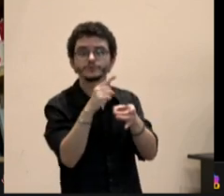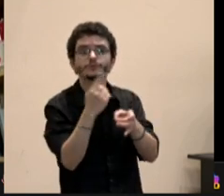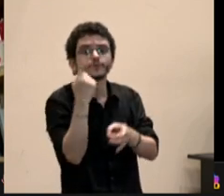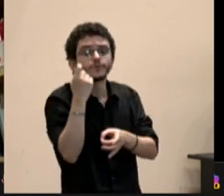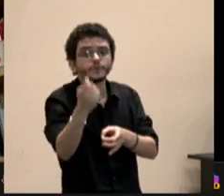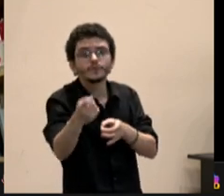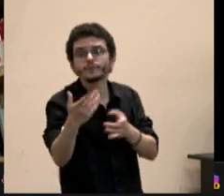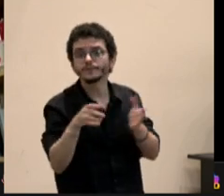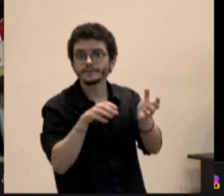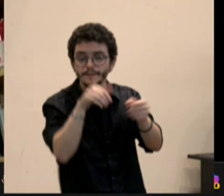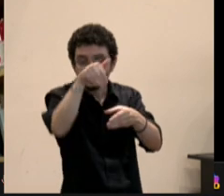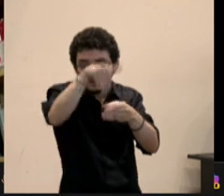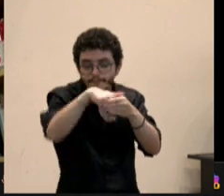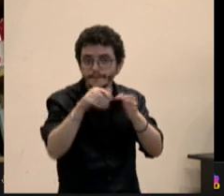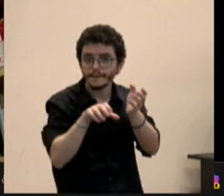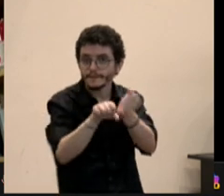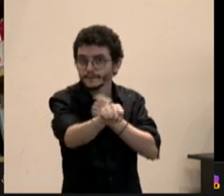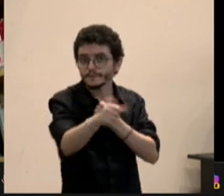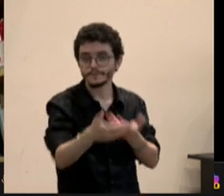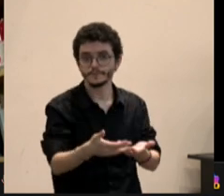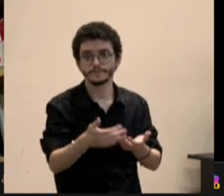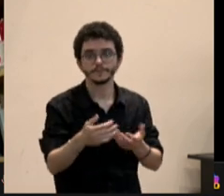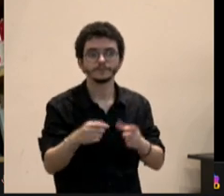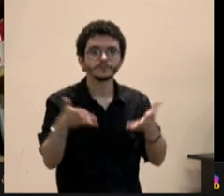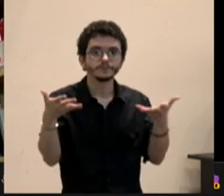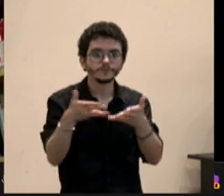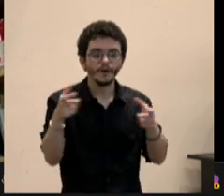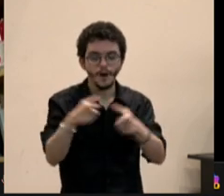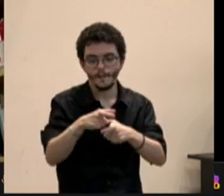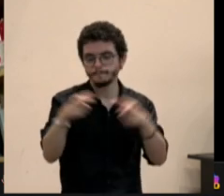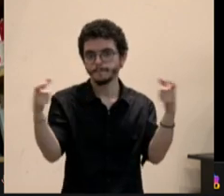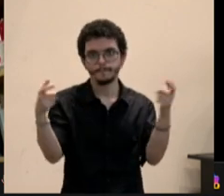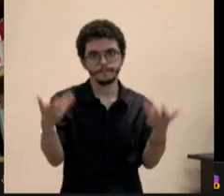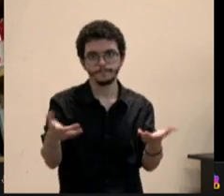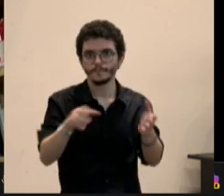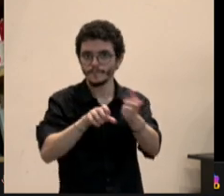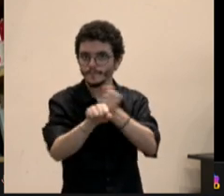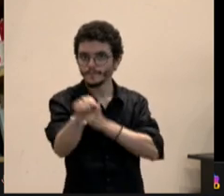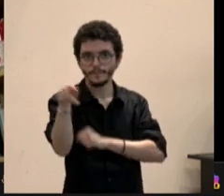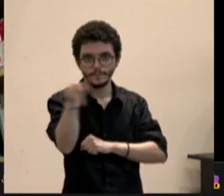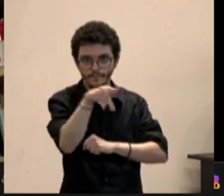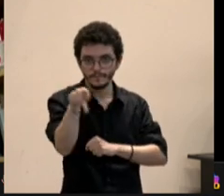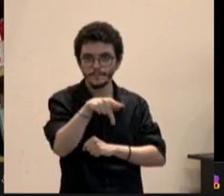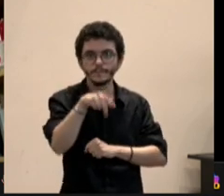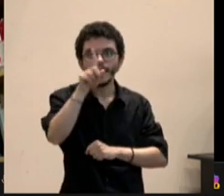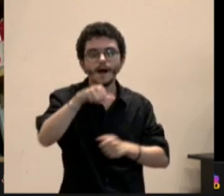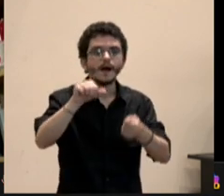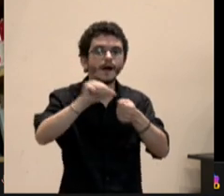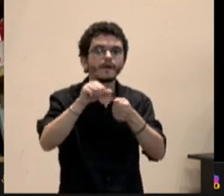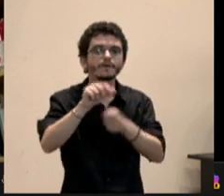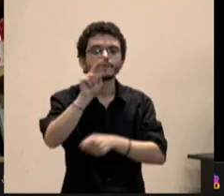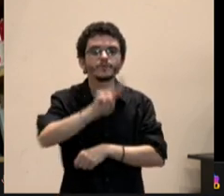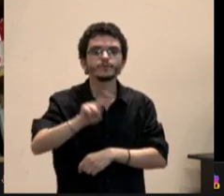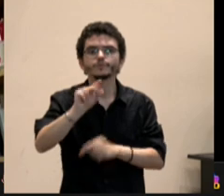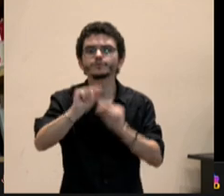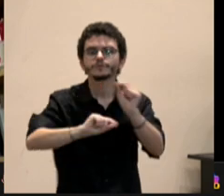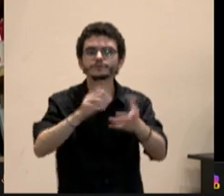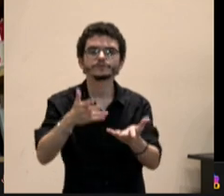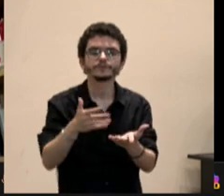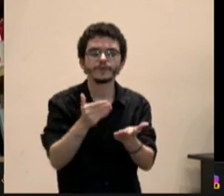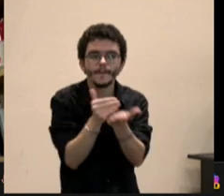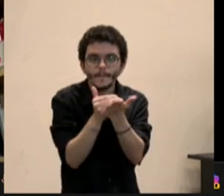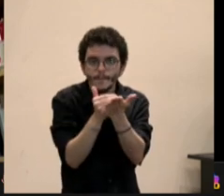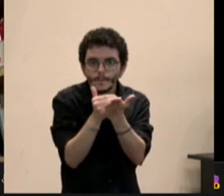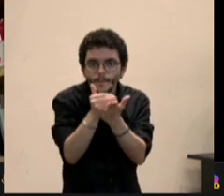na formação. Hoje, majoritariamente, a formação de professores é feita inicial